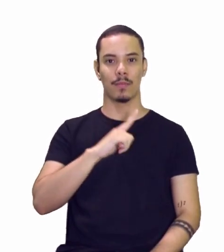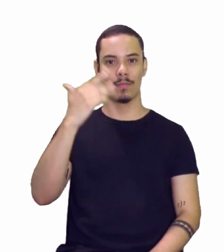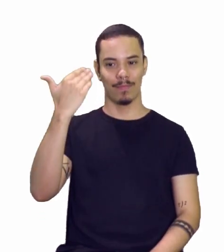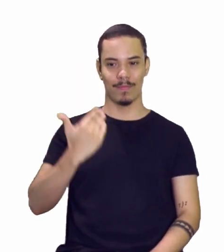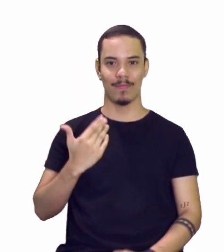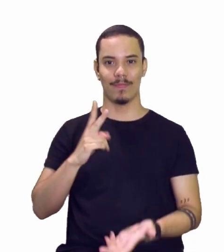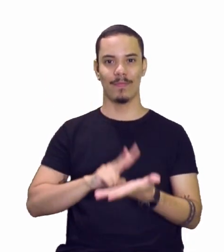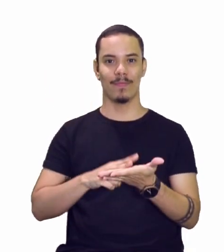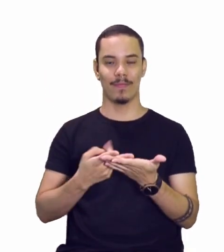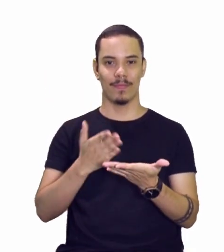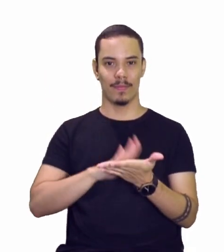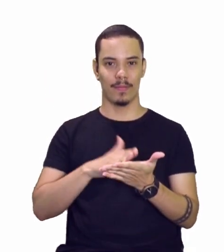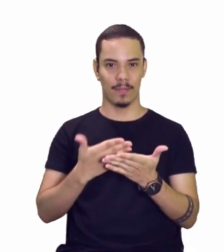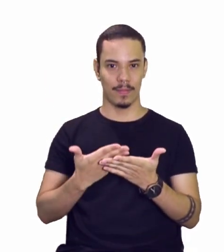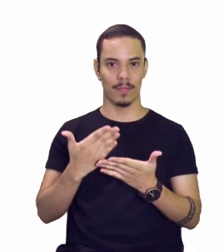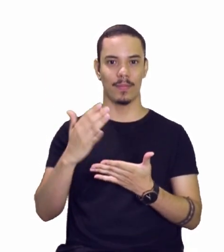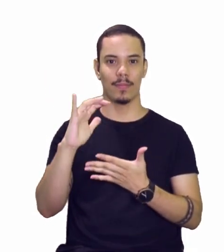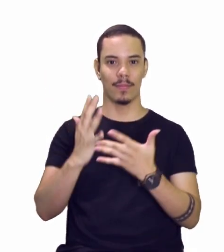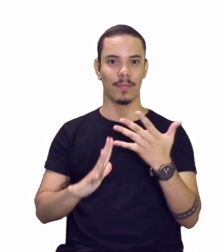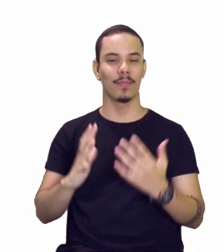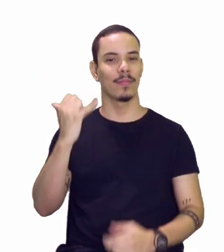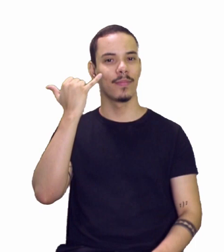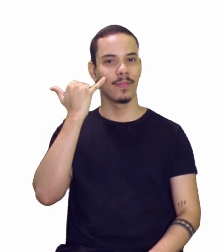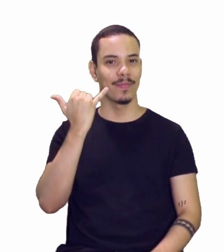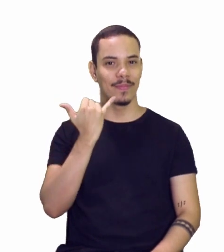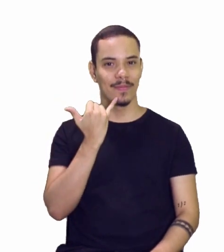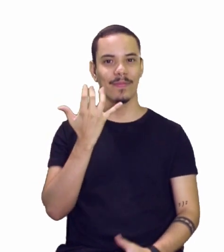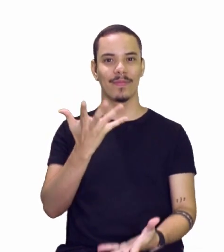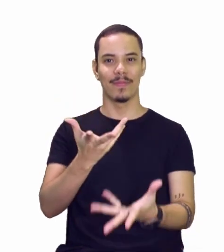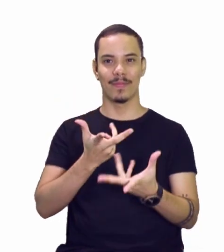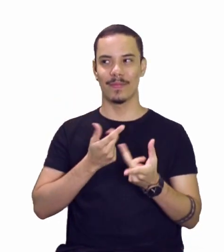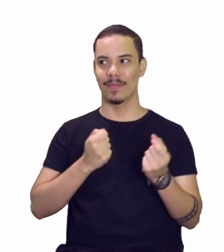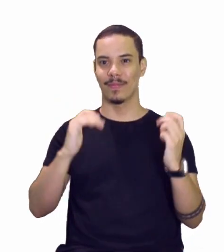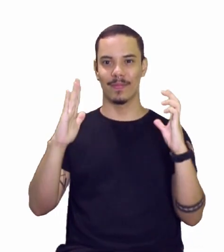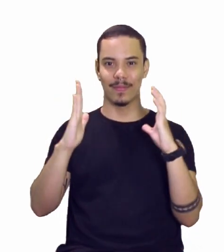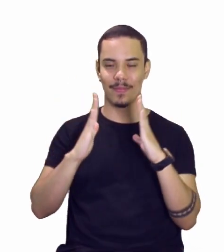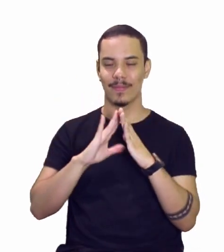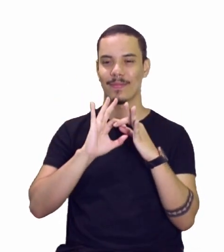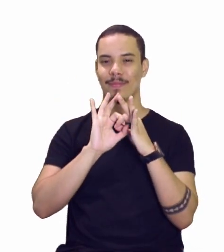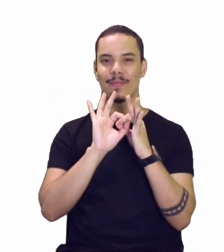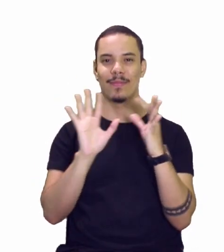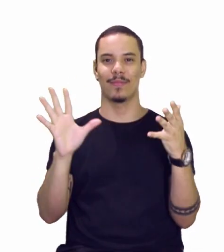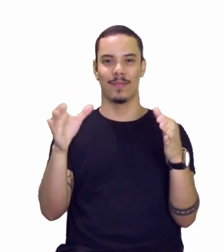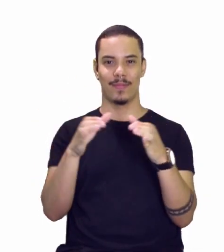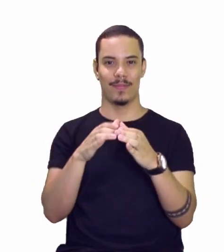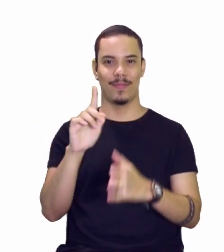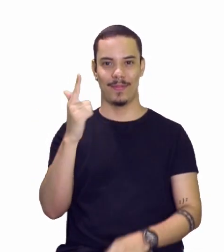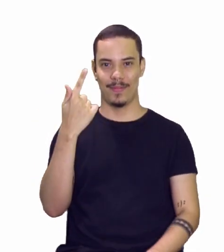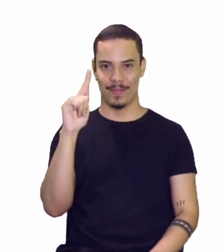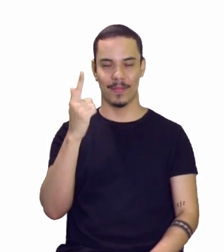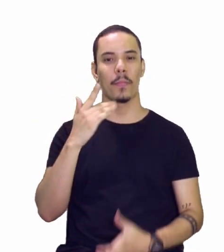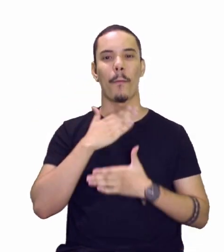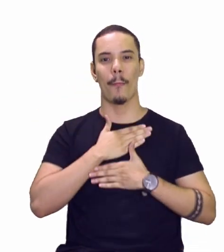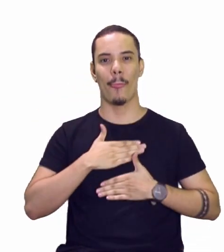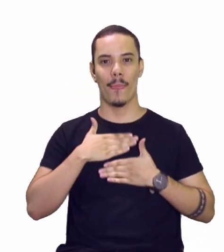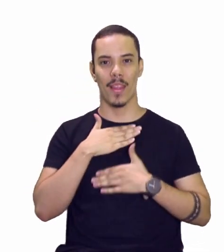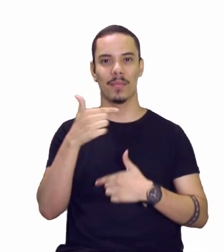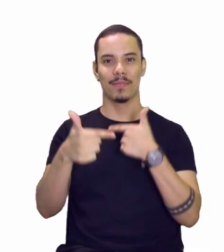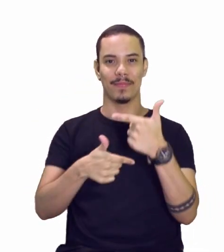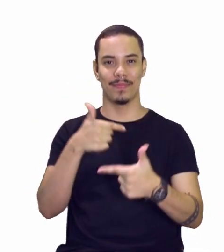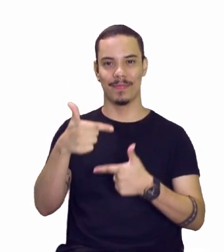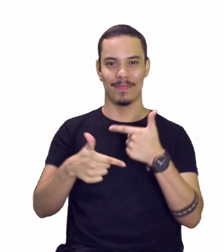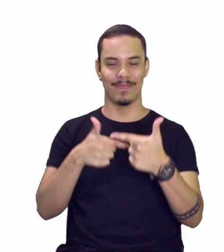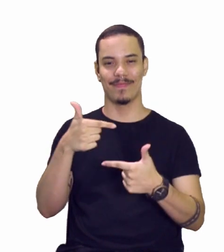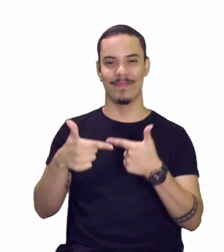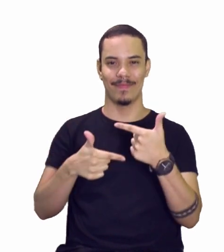jovem intérprete, Vitor. Vitor, sinta-se em casa com a equipe de geografia. É um prazer trabalhar com